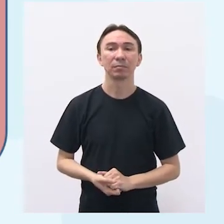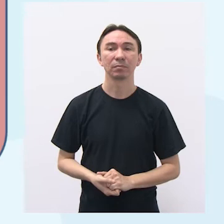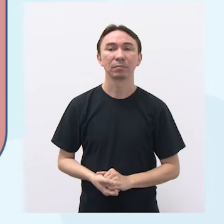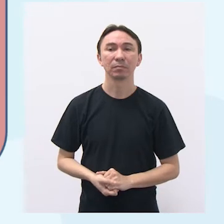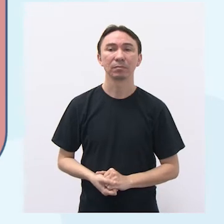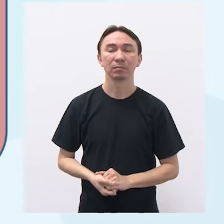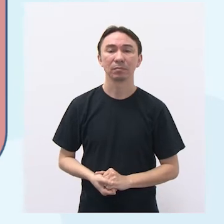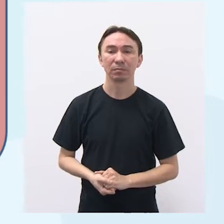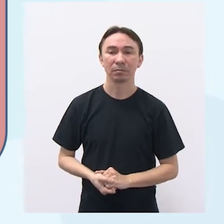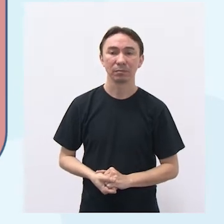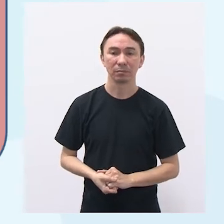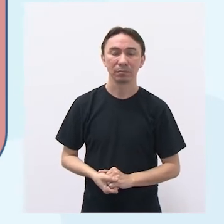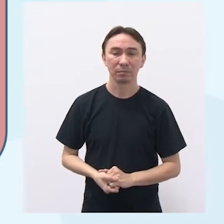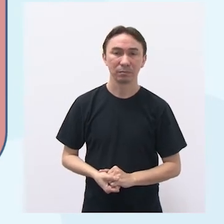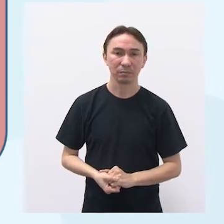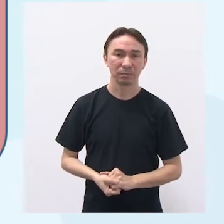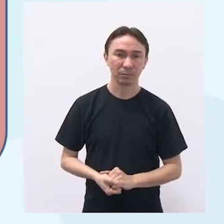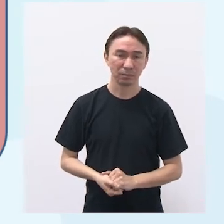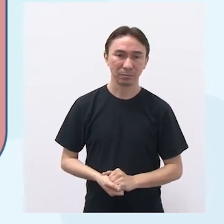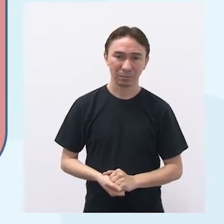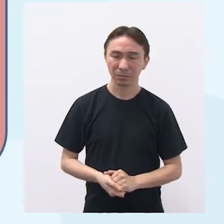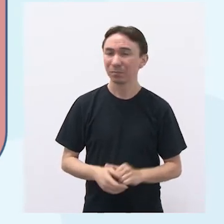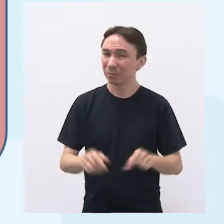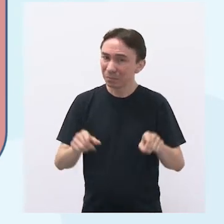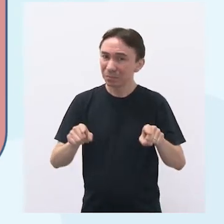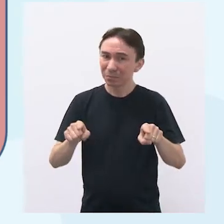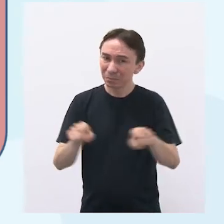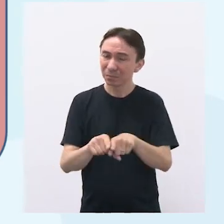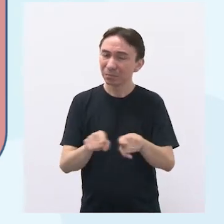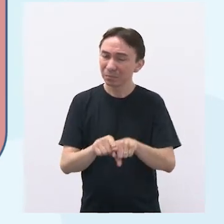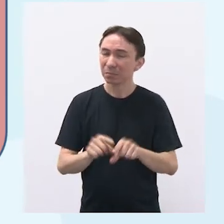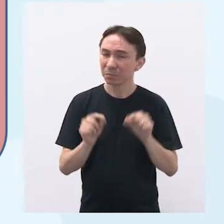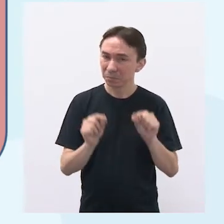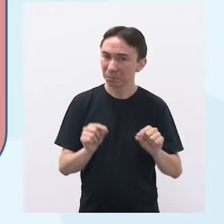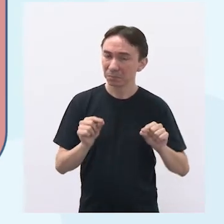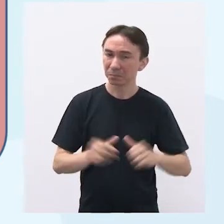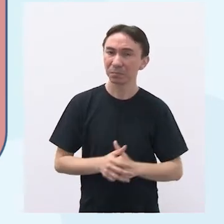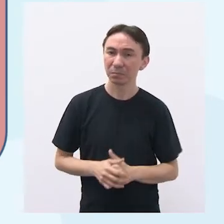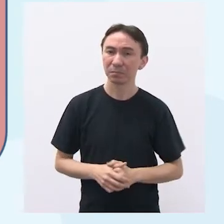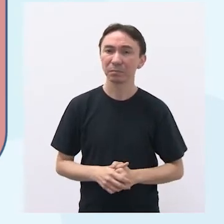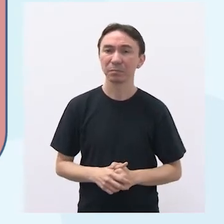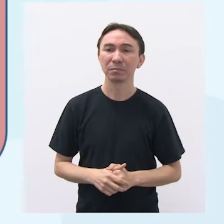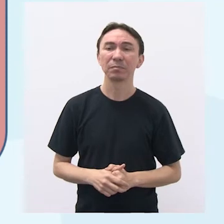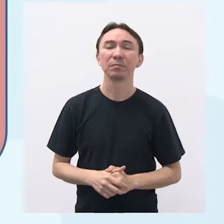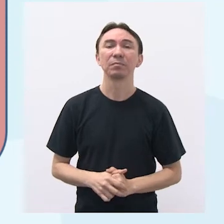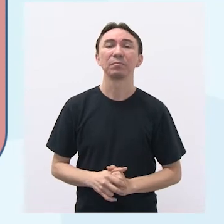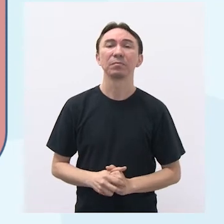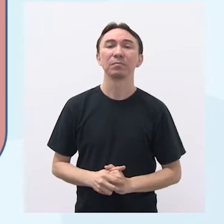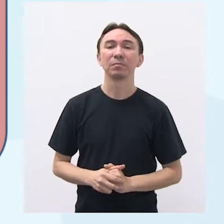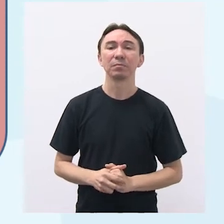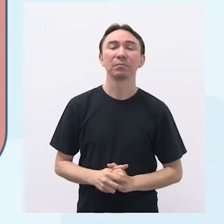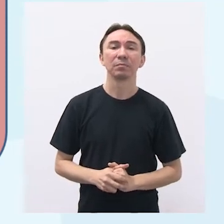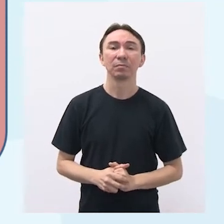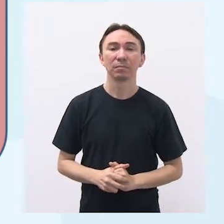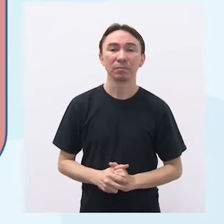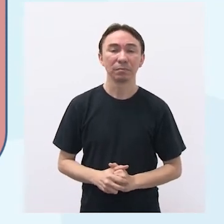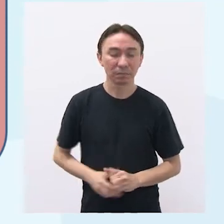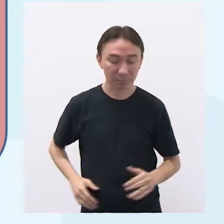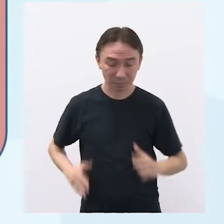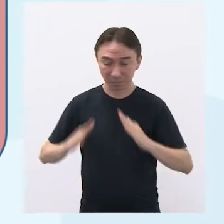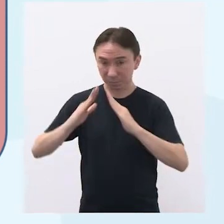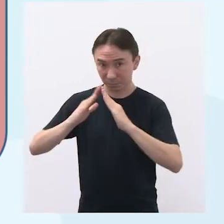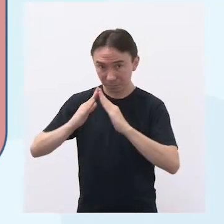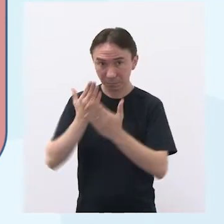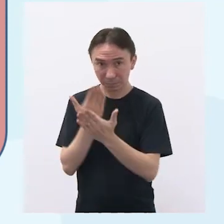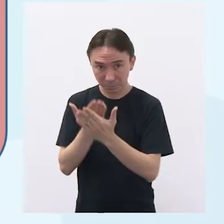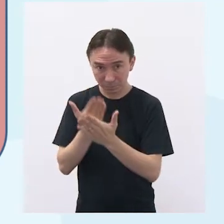também algumas outras estratégias que eu queria projetar para vocês, né? No sentido de comunidade escolar,